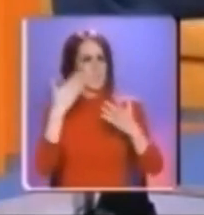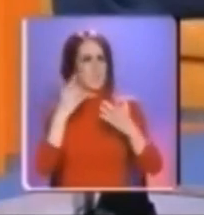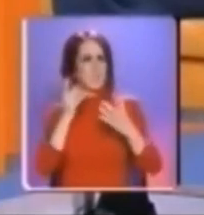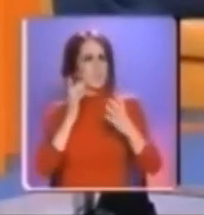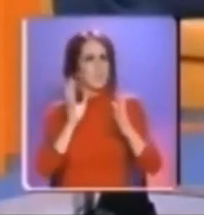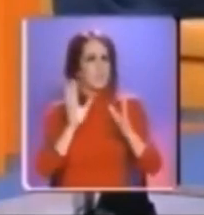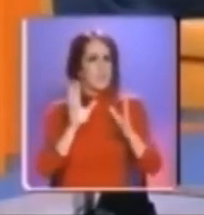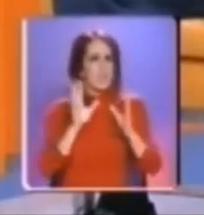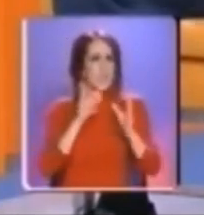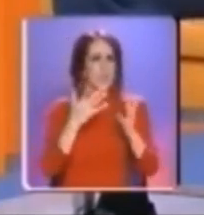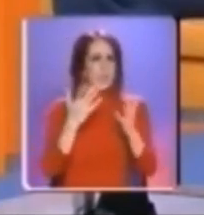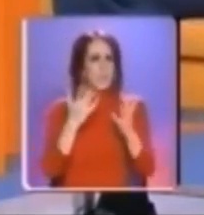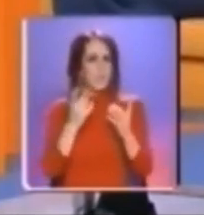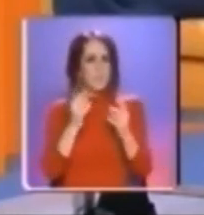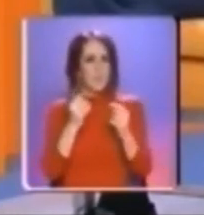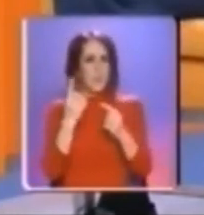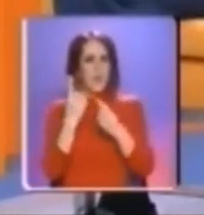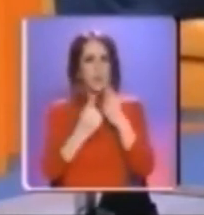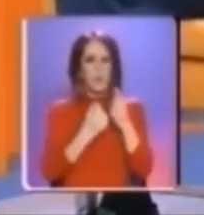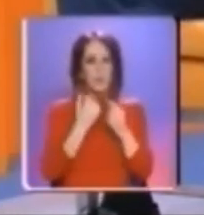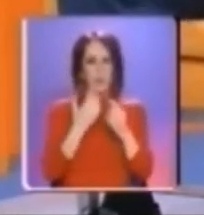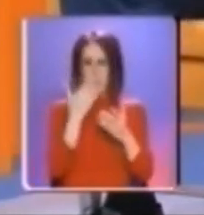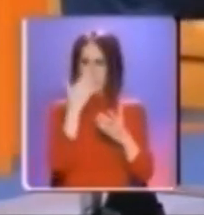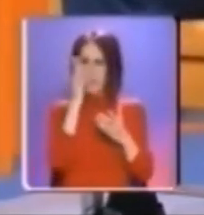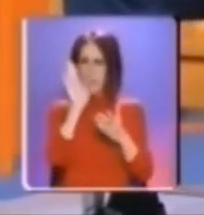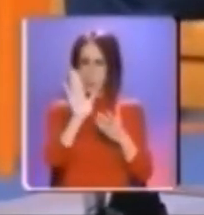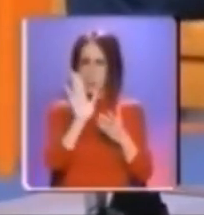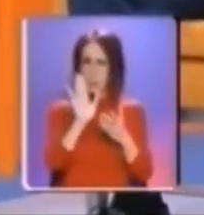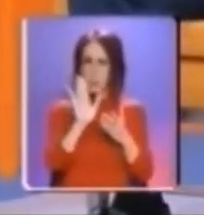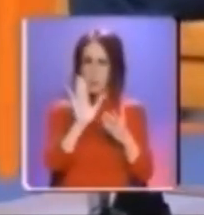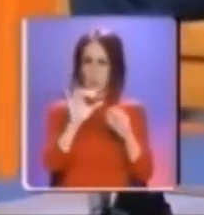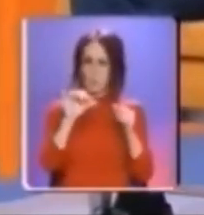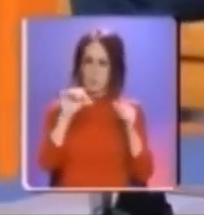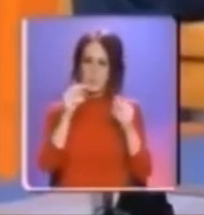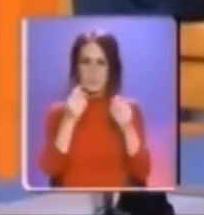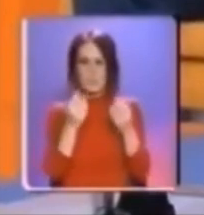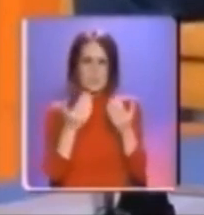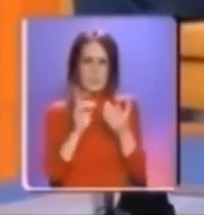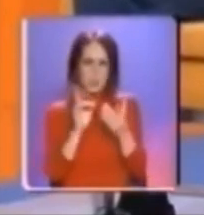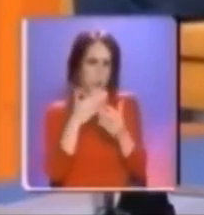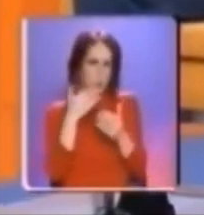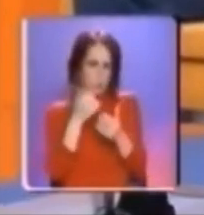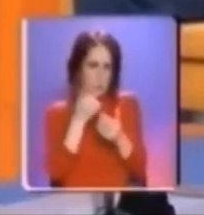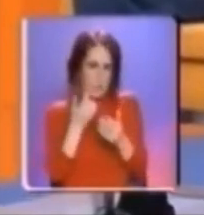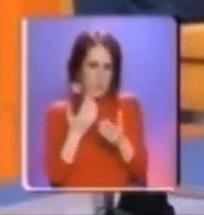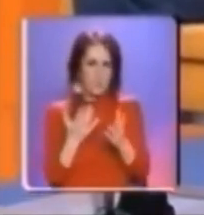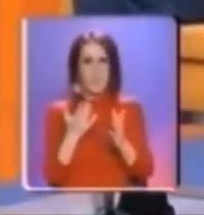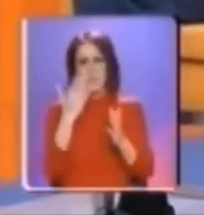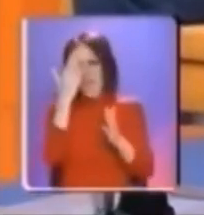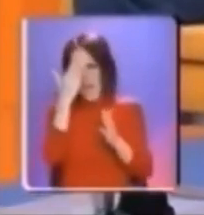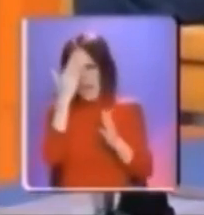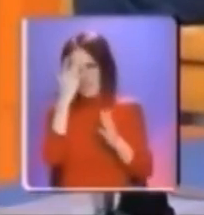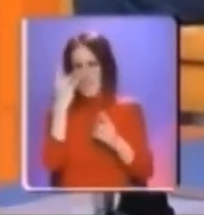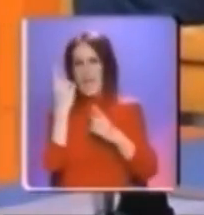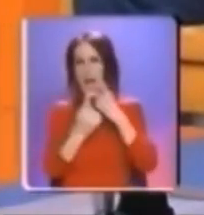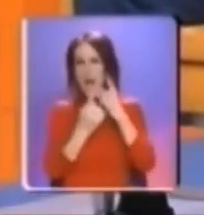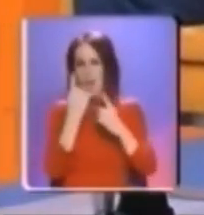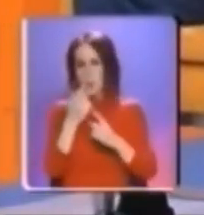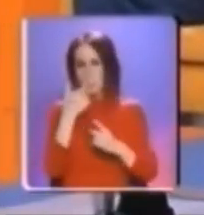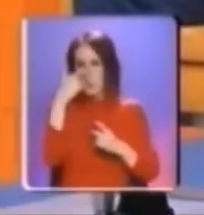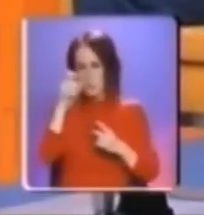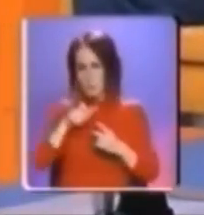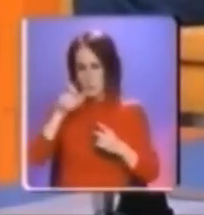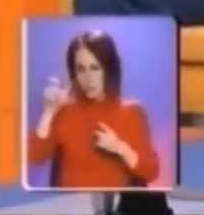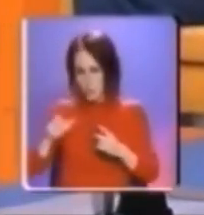defeitos, com algumas atitudes menos agradáveis? Haverá alguns